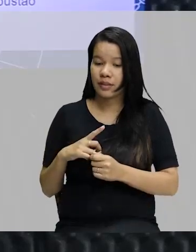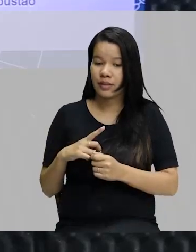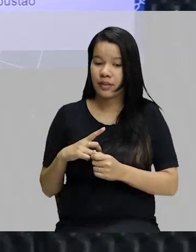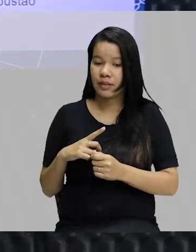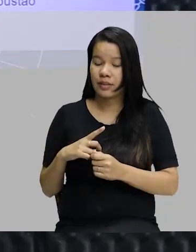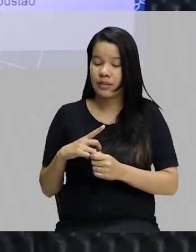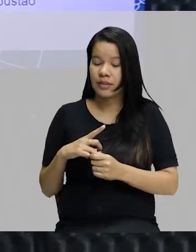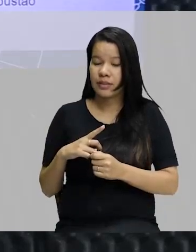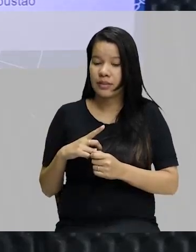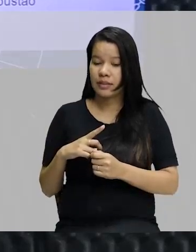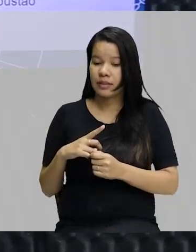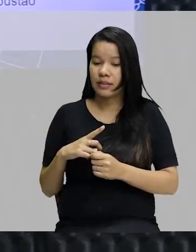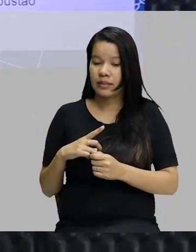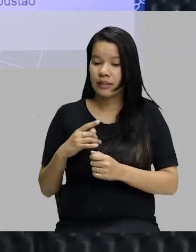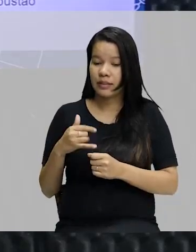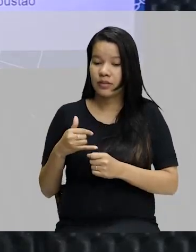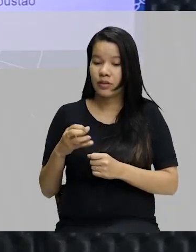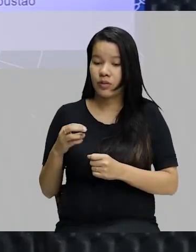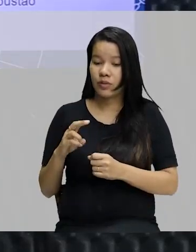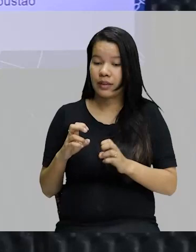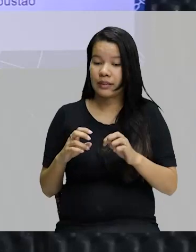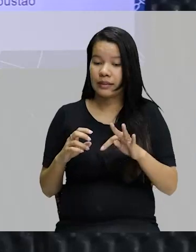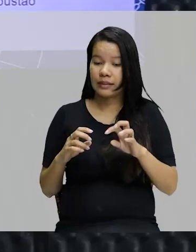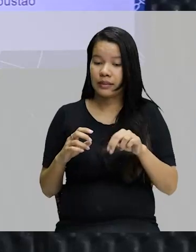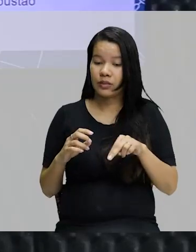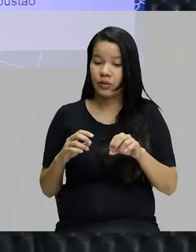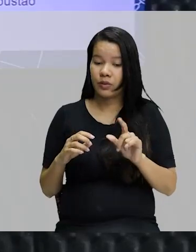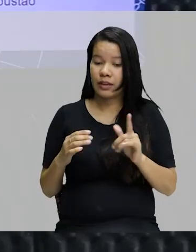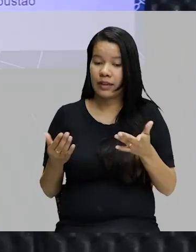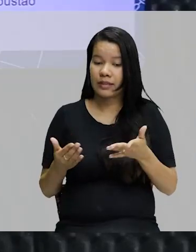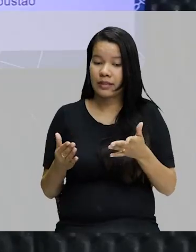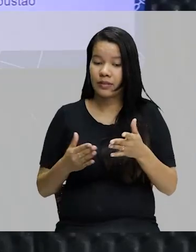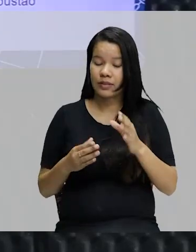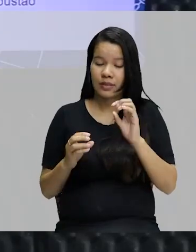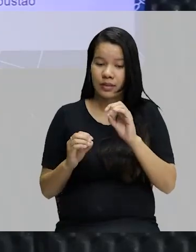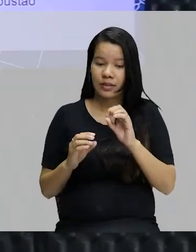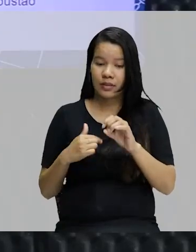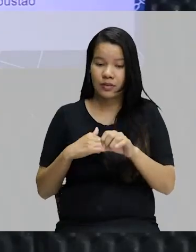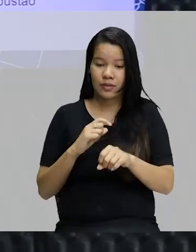ou etanol como combustível. Turminha, essa foi a nossa